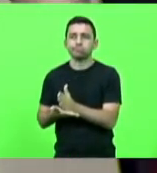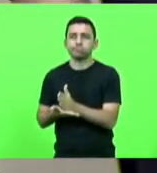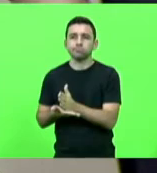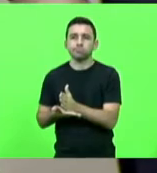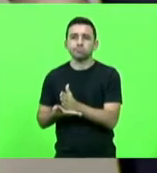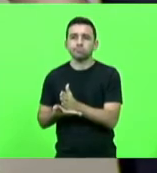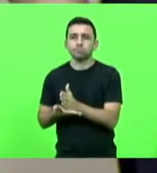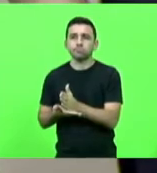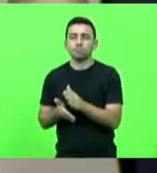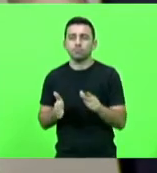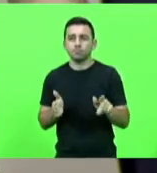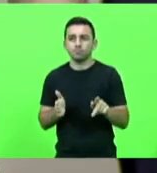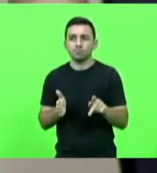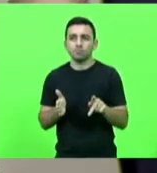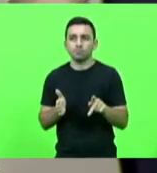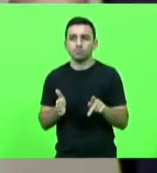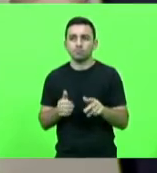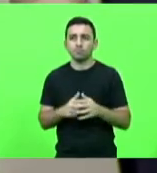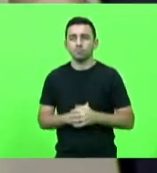de pedestres no